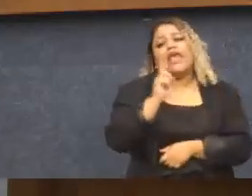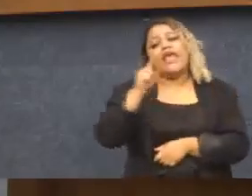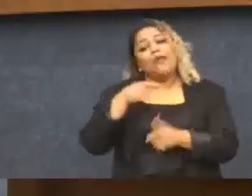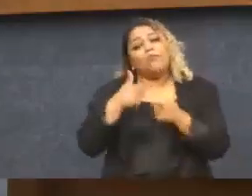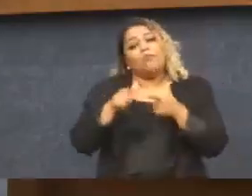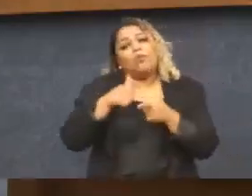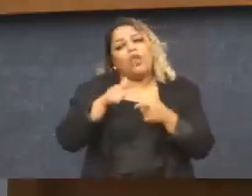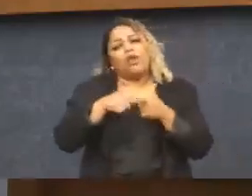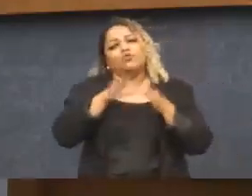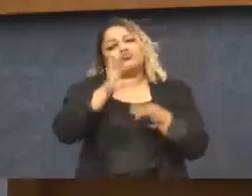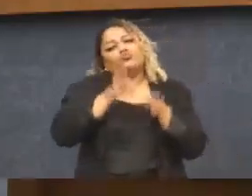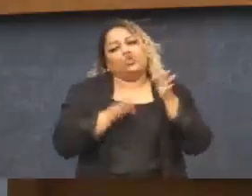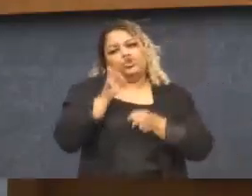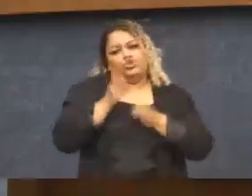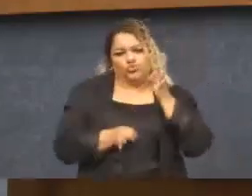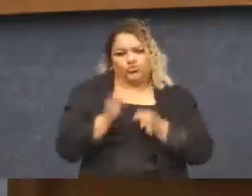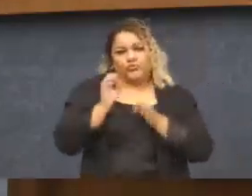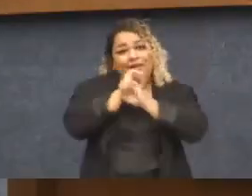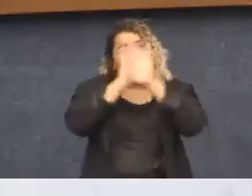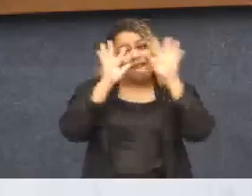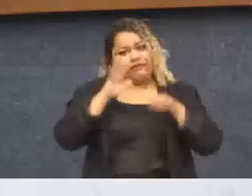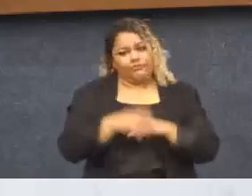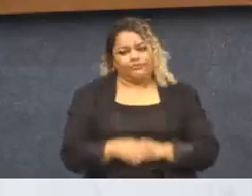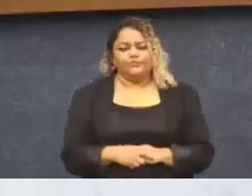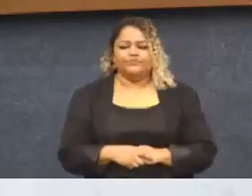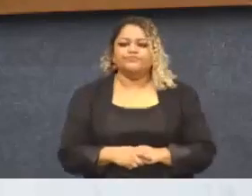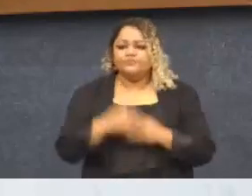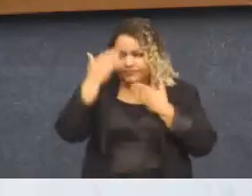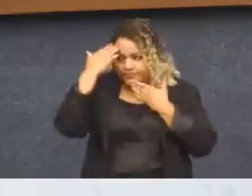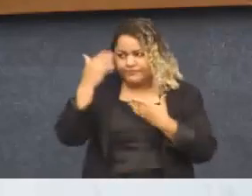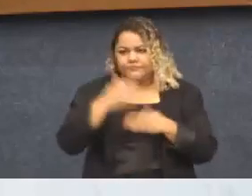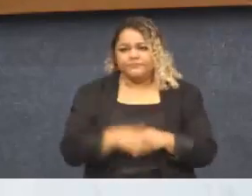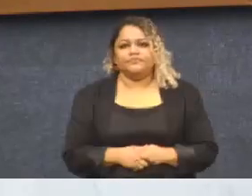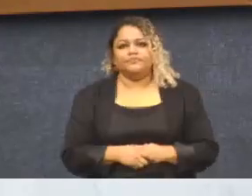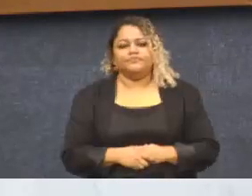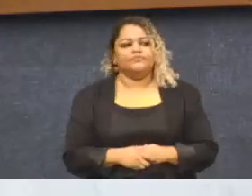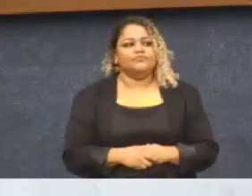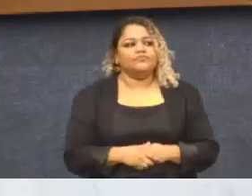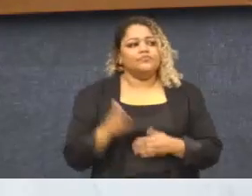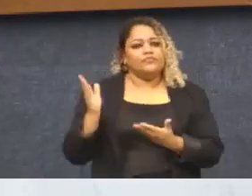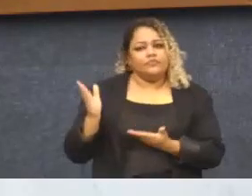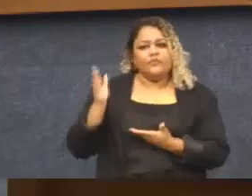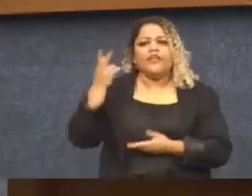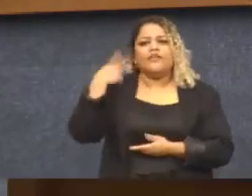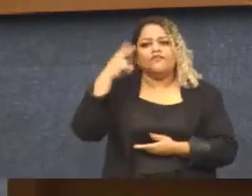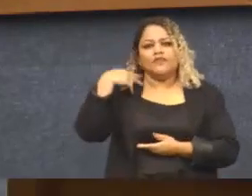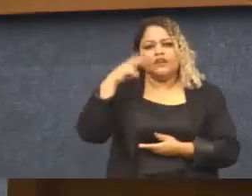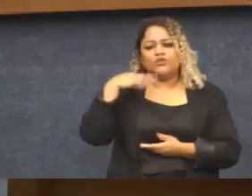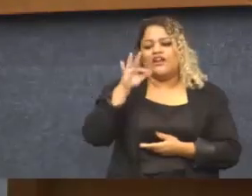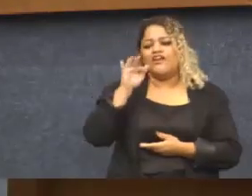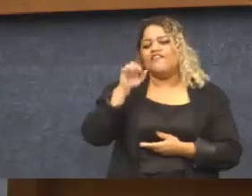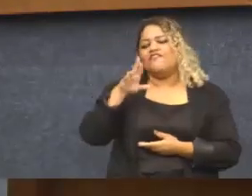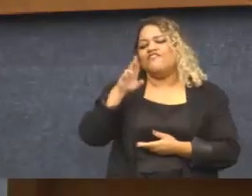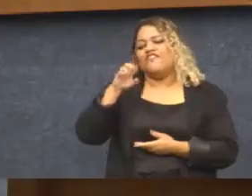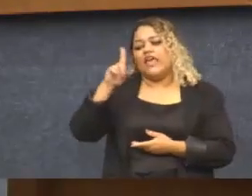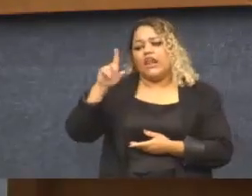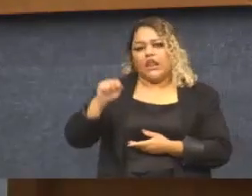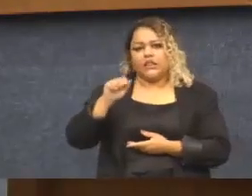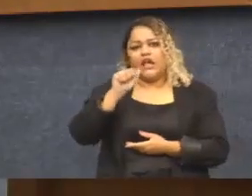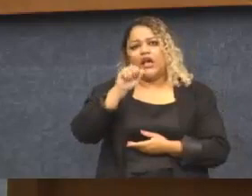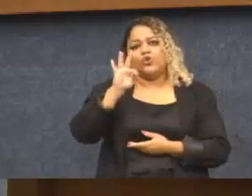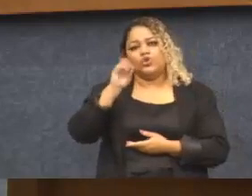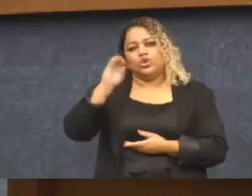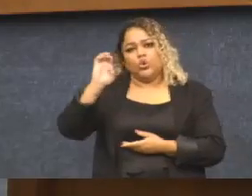para a gente. Obrigado, presidente. Para encaminhar, a vereadora Fernanda Pereira Altoé, do Partido Novo. Obrigada,